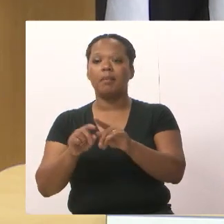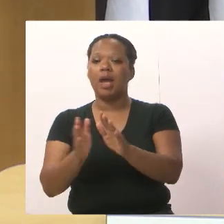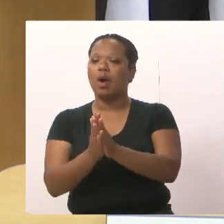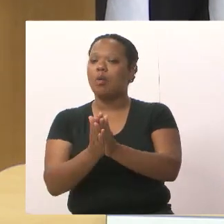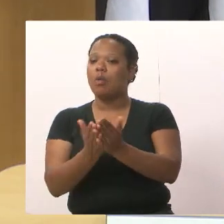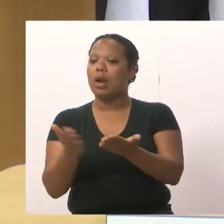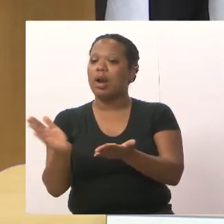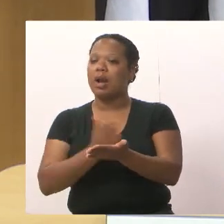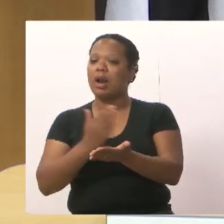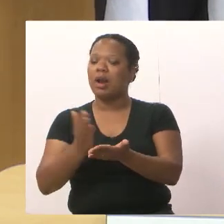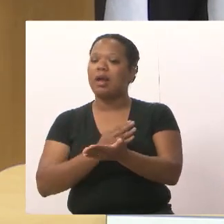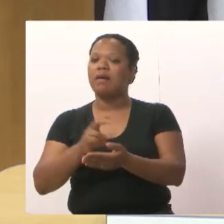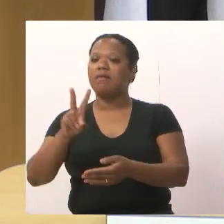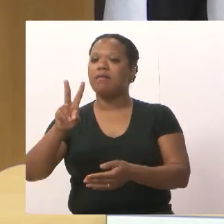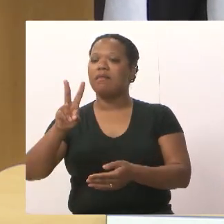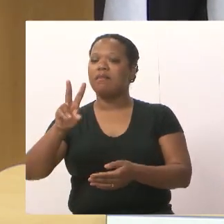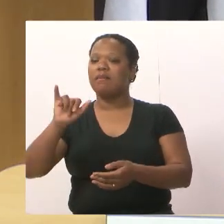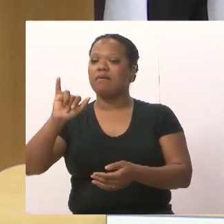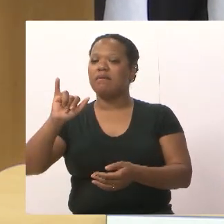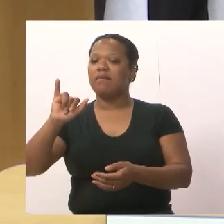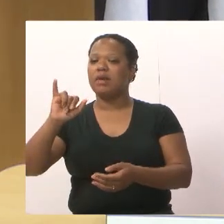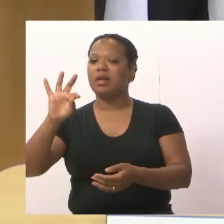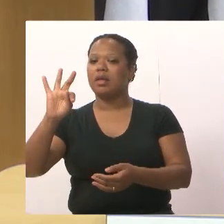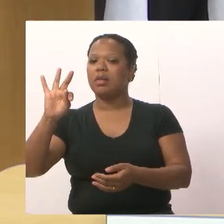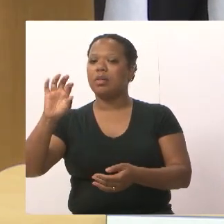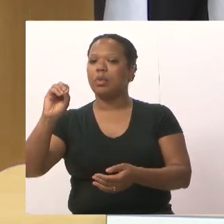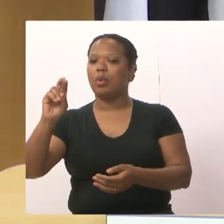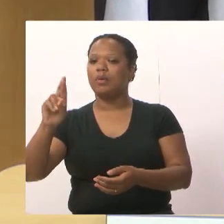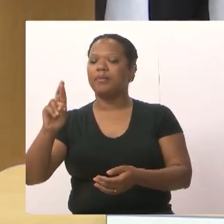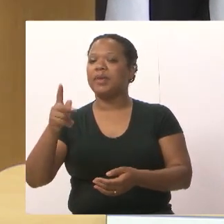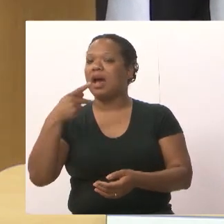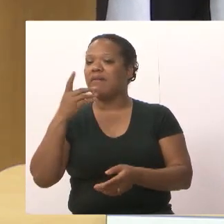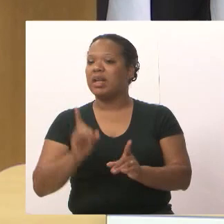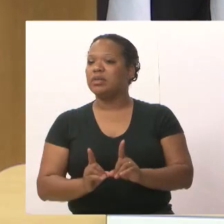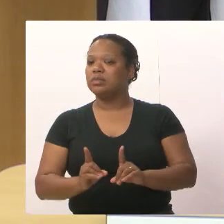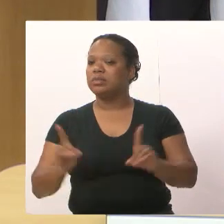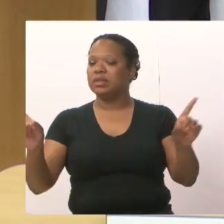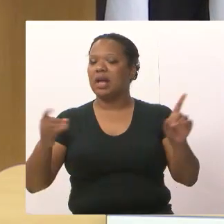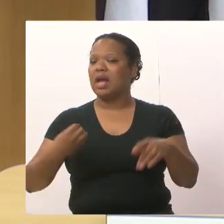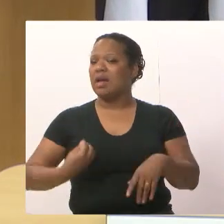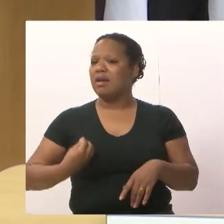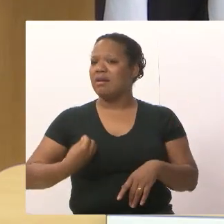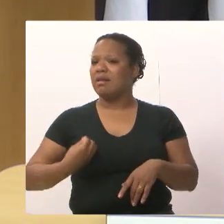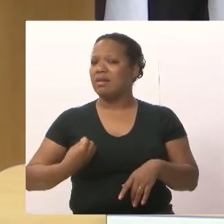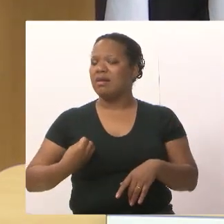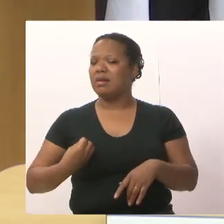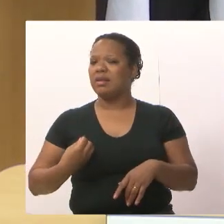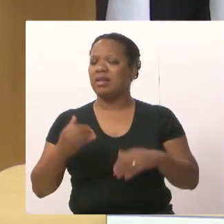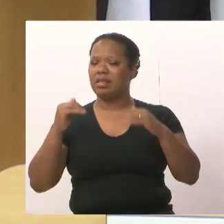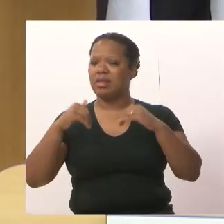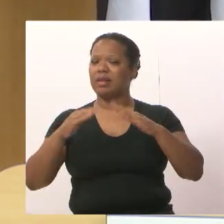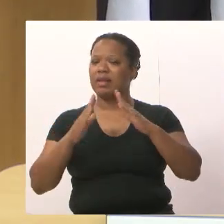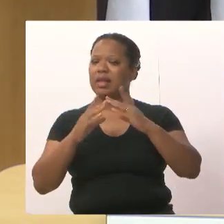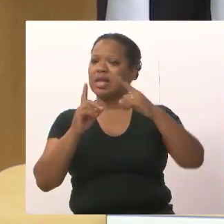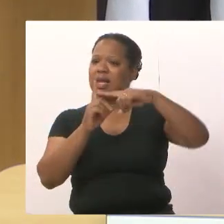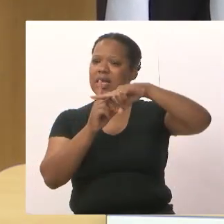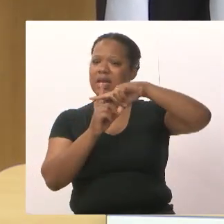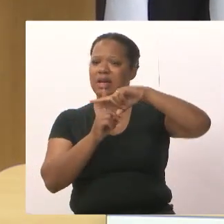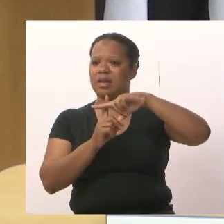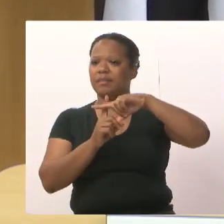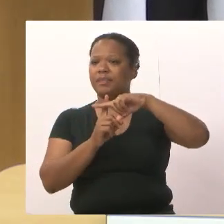Victor Hugo, no qual ele fala de um deficiente que mora numa igreja, numa